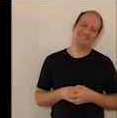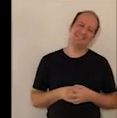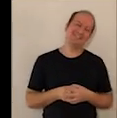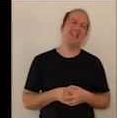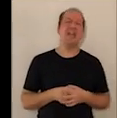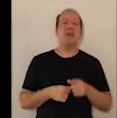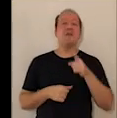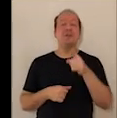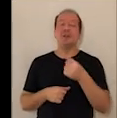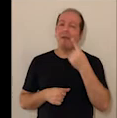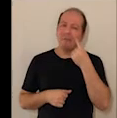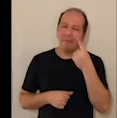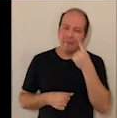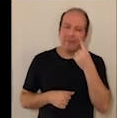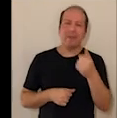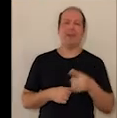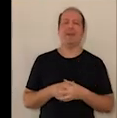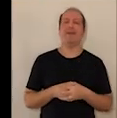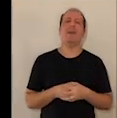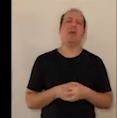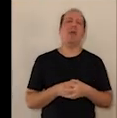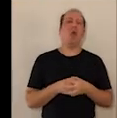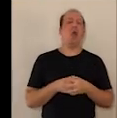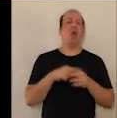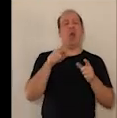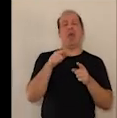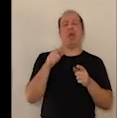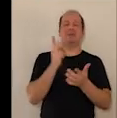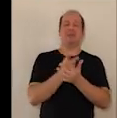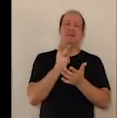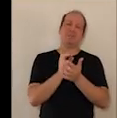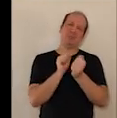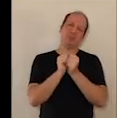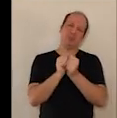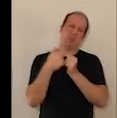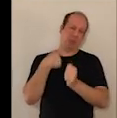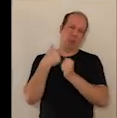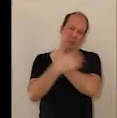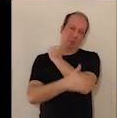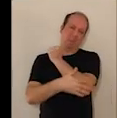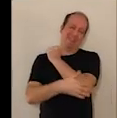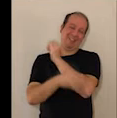Você vai ver que Corvino não é nada ciumento. Venha.